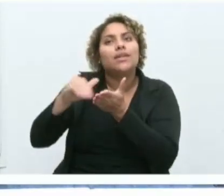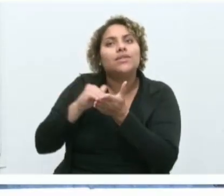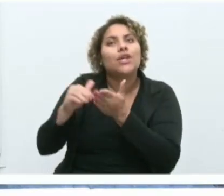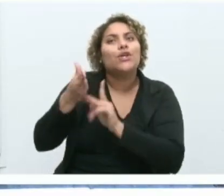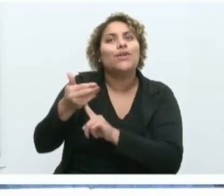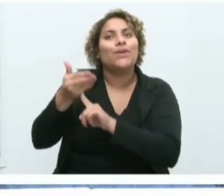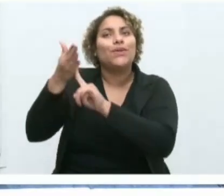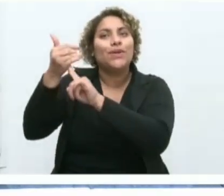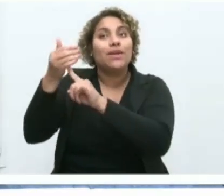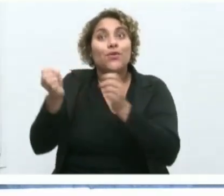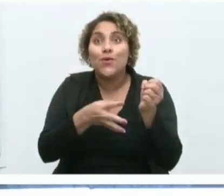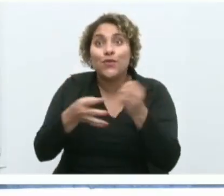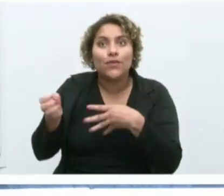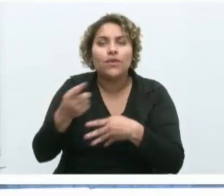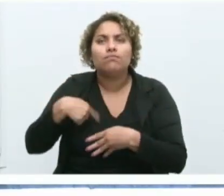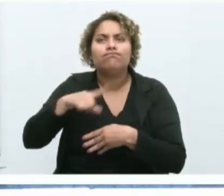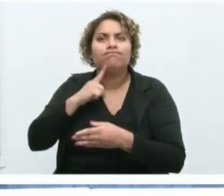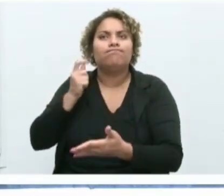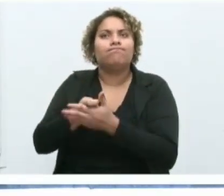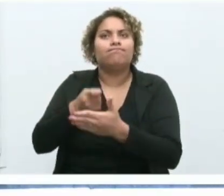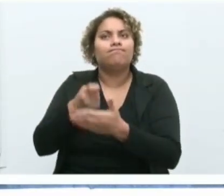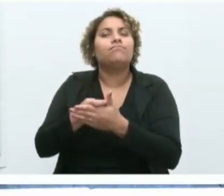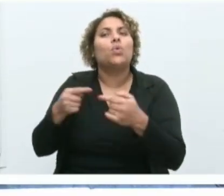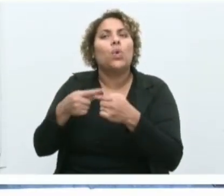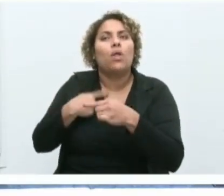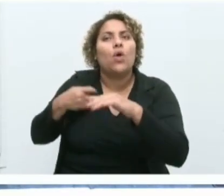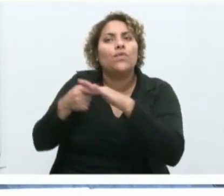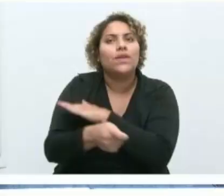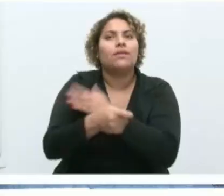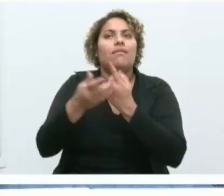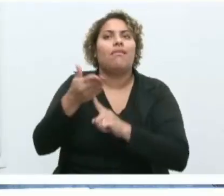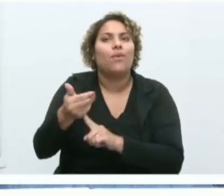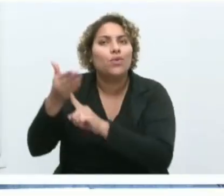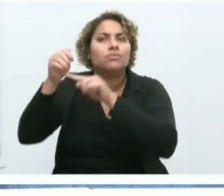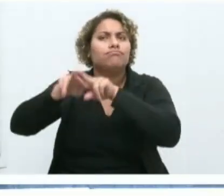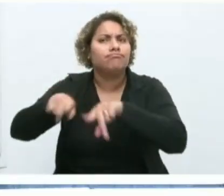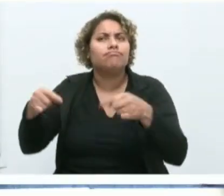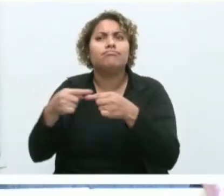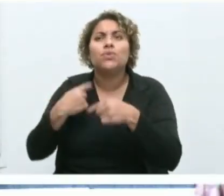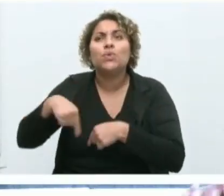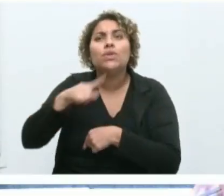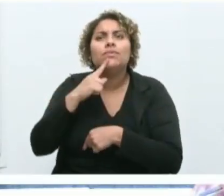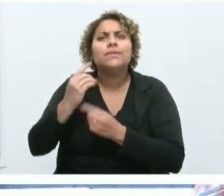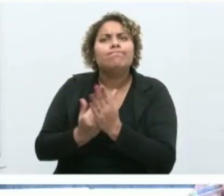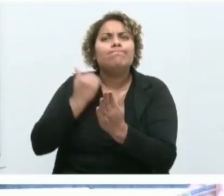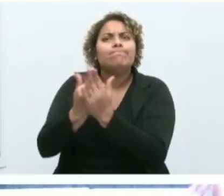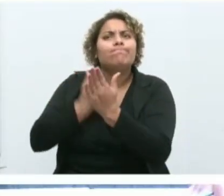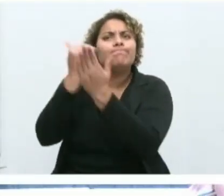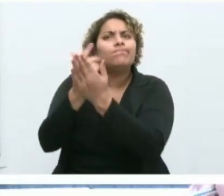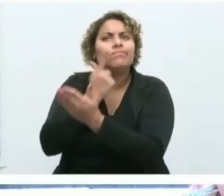gente tem essa obrigação de investir em tecnologia e inovação para que a gente possa cada vez mais